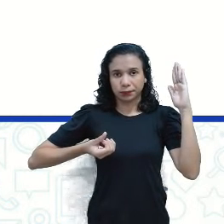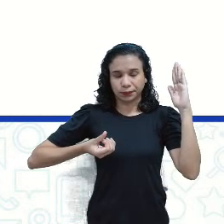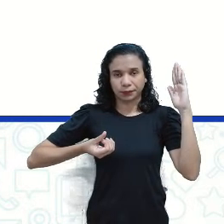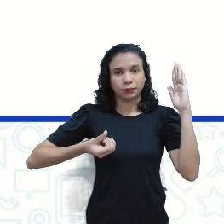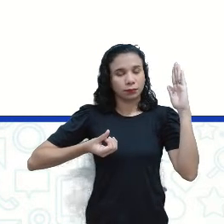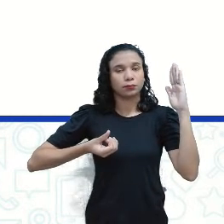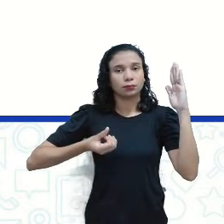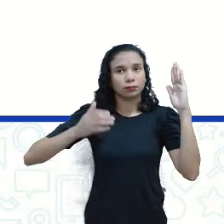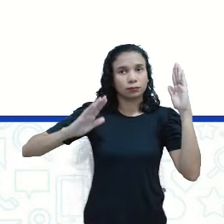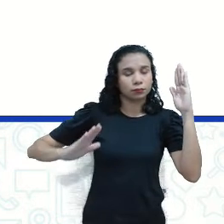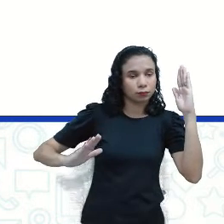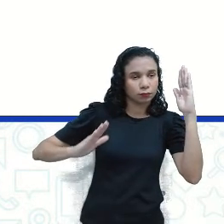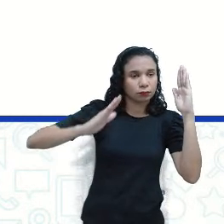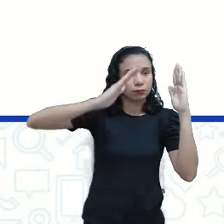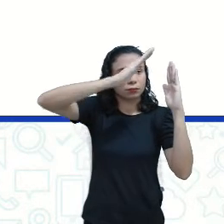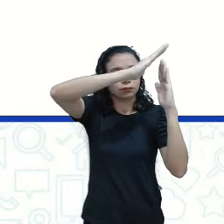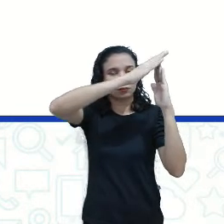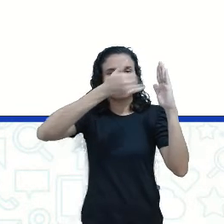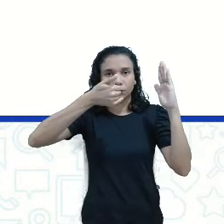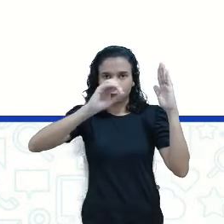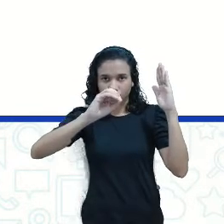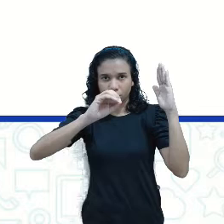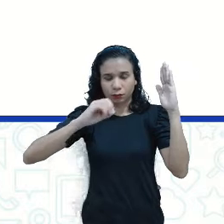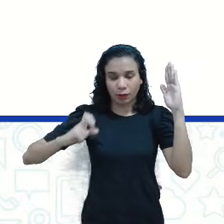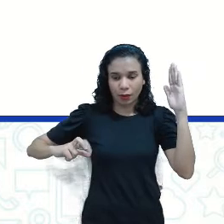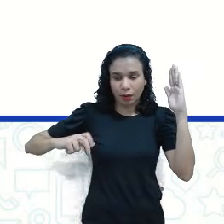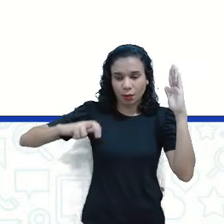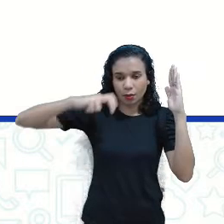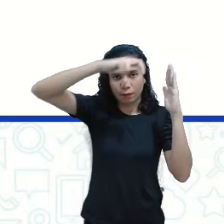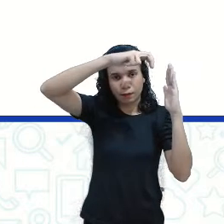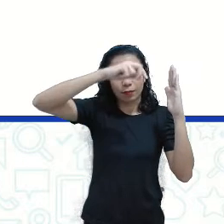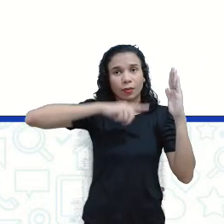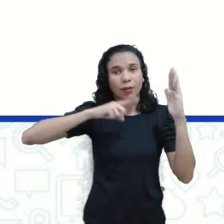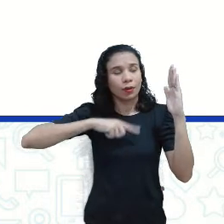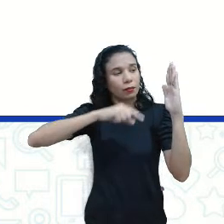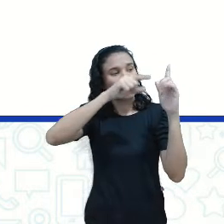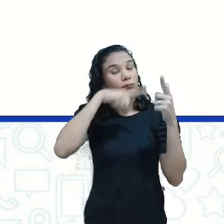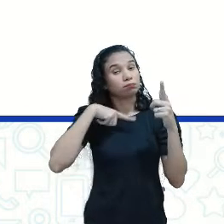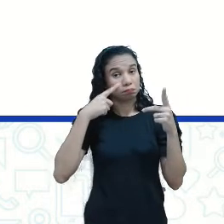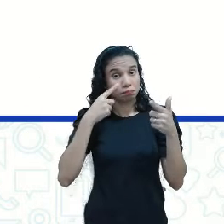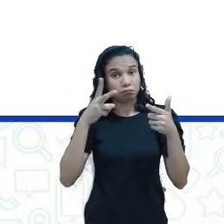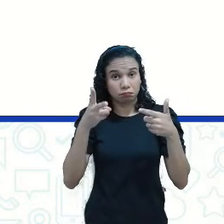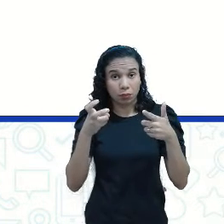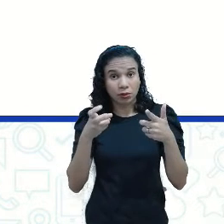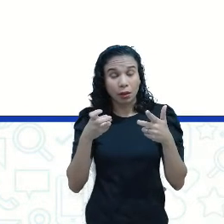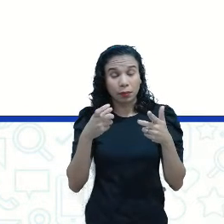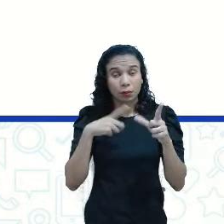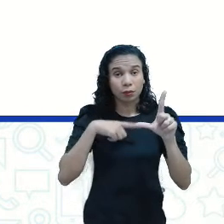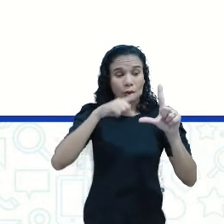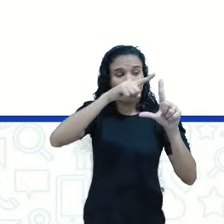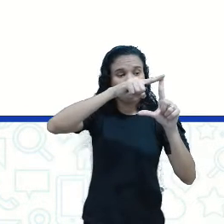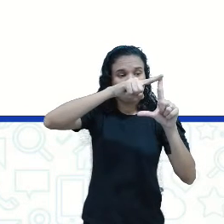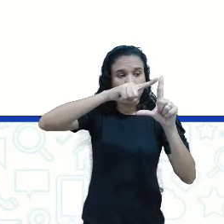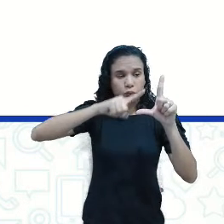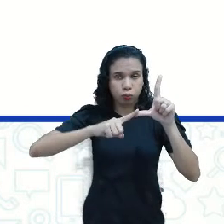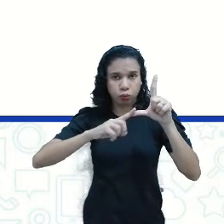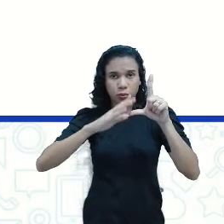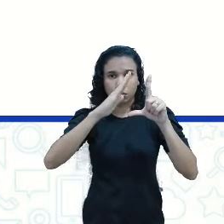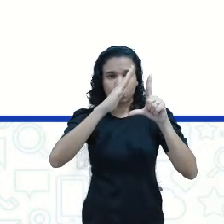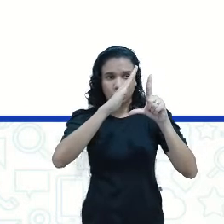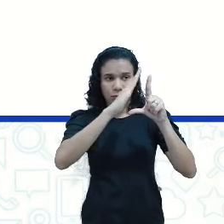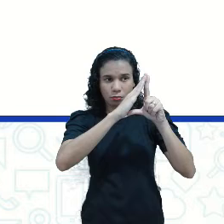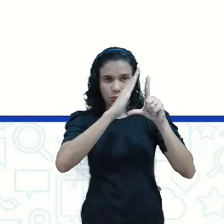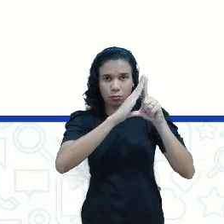o prédio, e a escada tem 10. E aí você vê que tem um triângulo retângulo, ou seja, pode usar o teorema